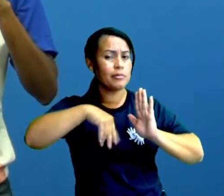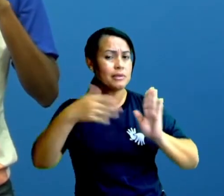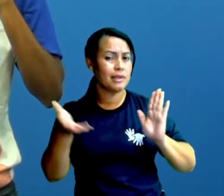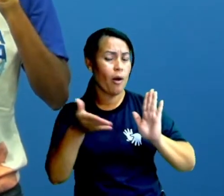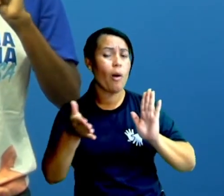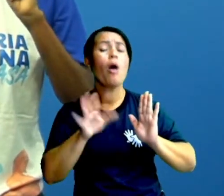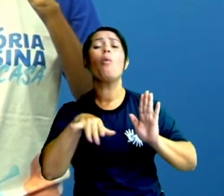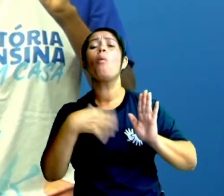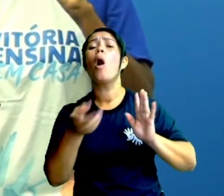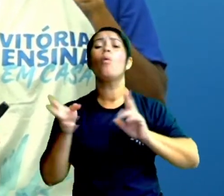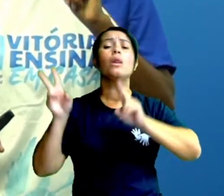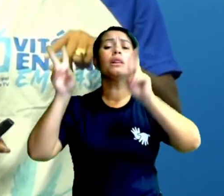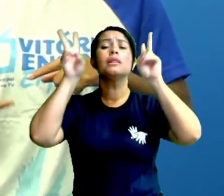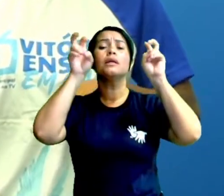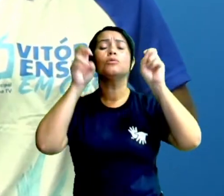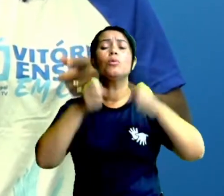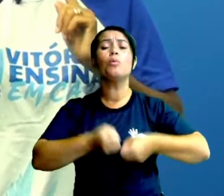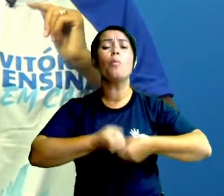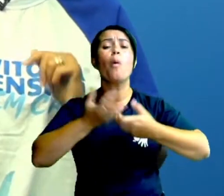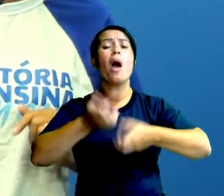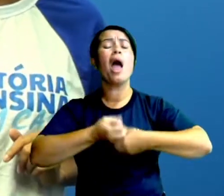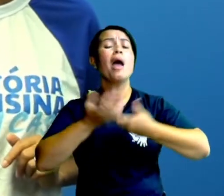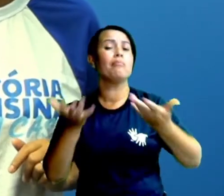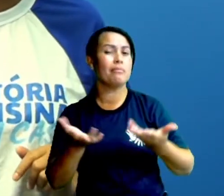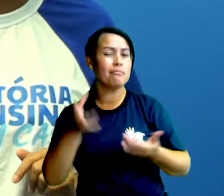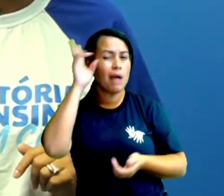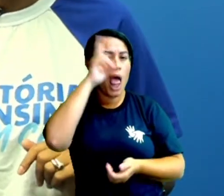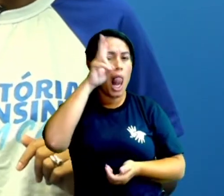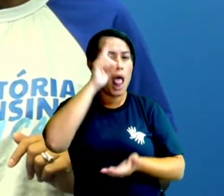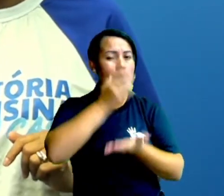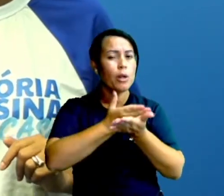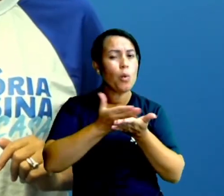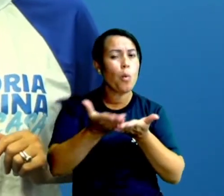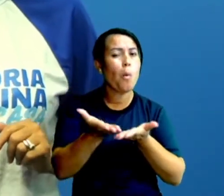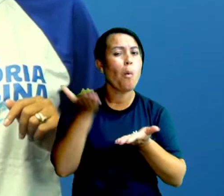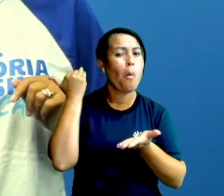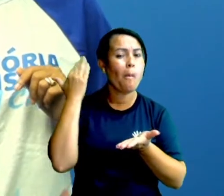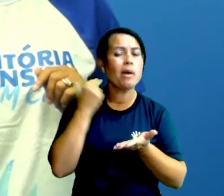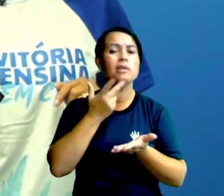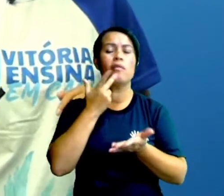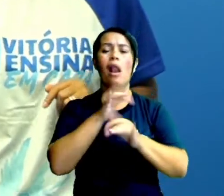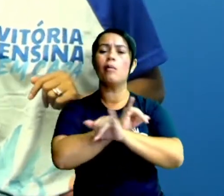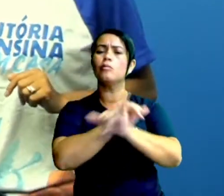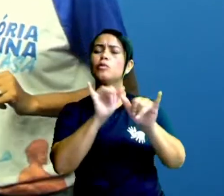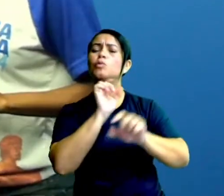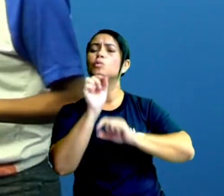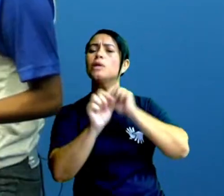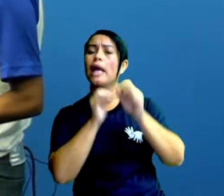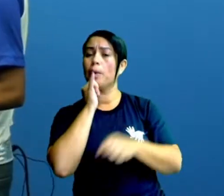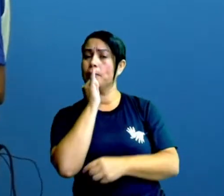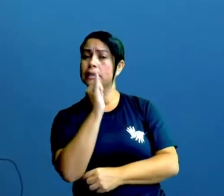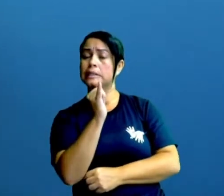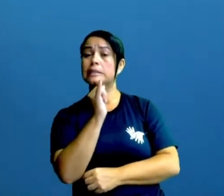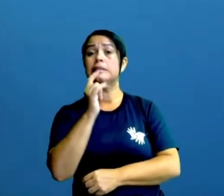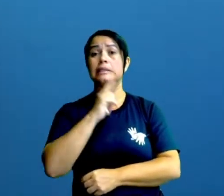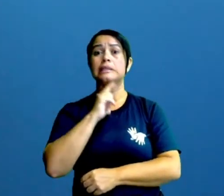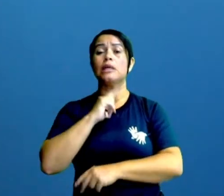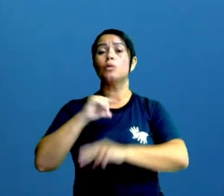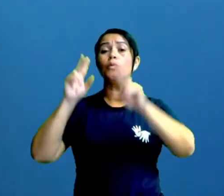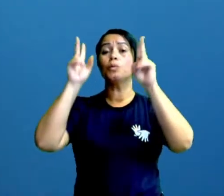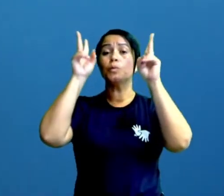dele título desse poema lembram lá no começo né que eu disse para vocês que o